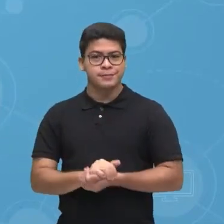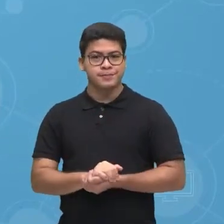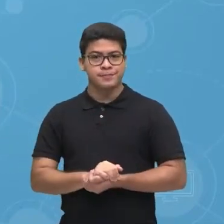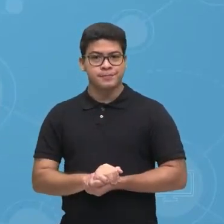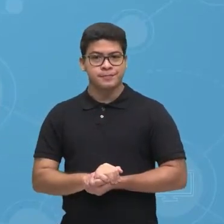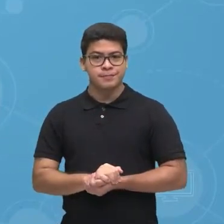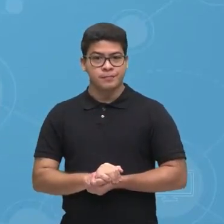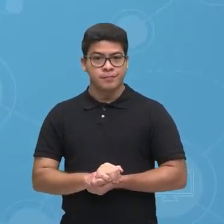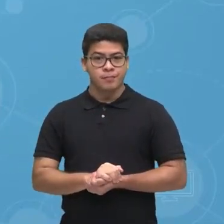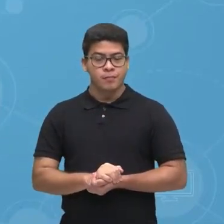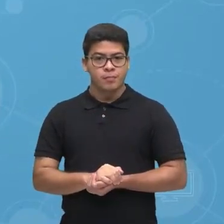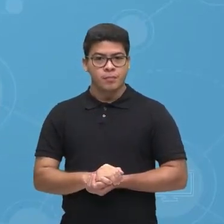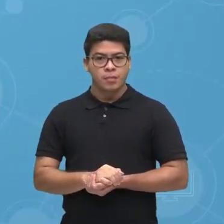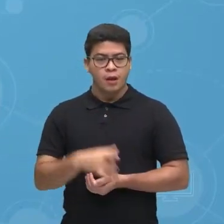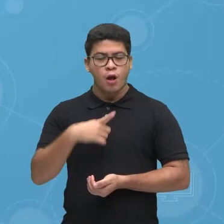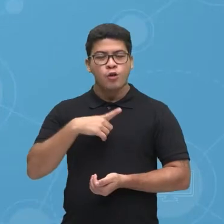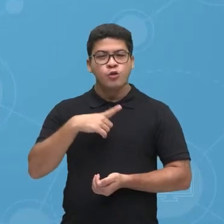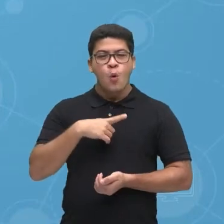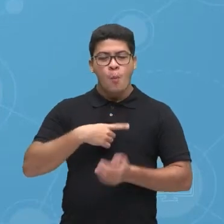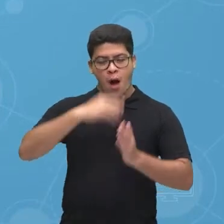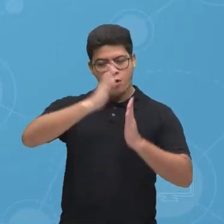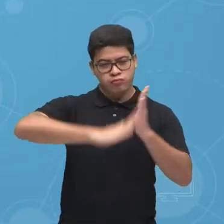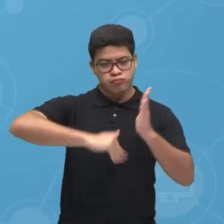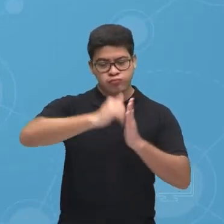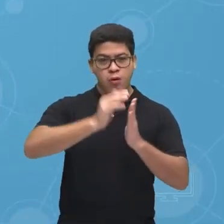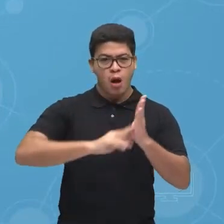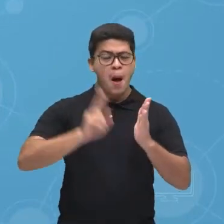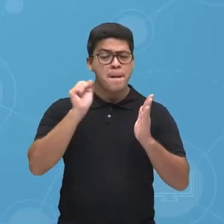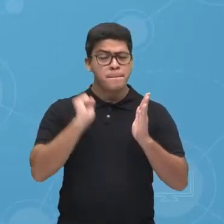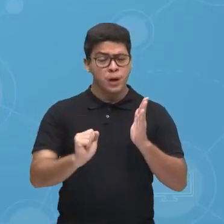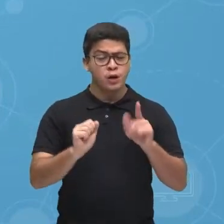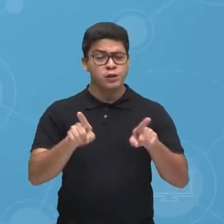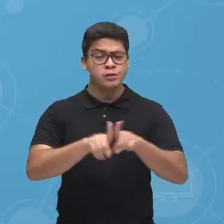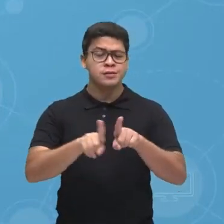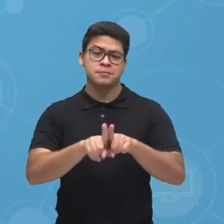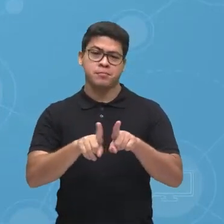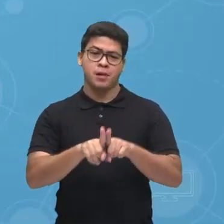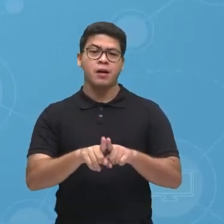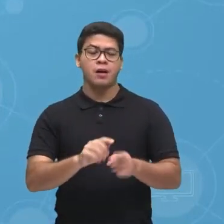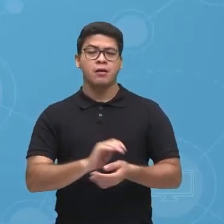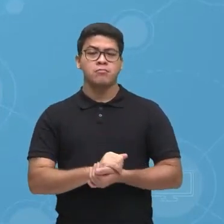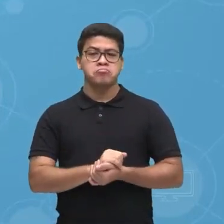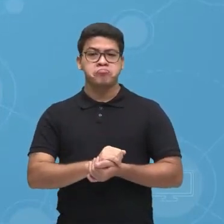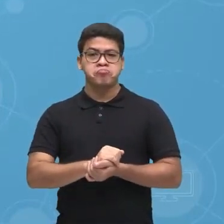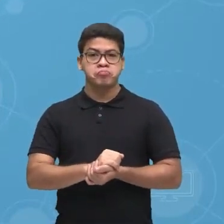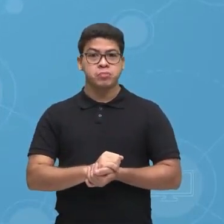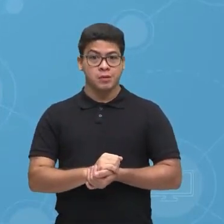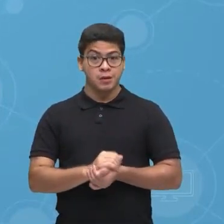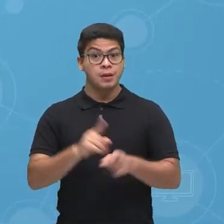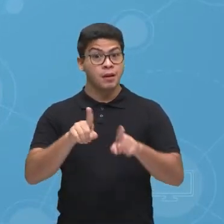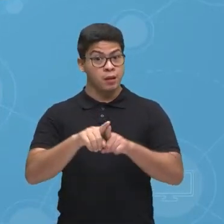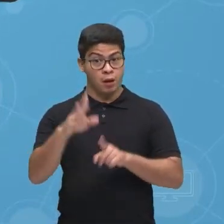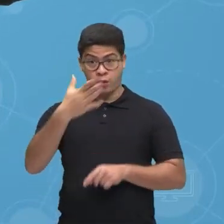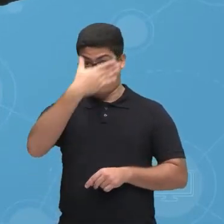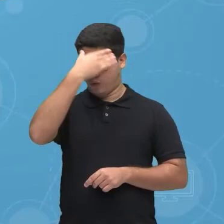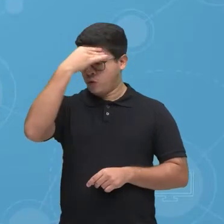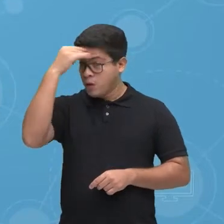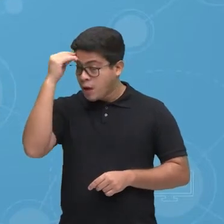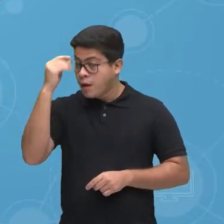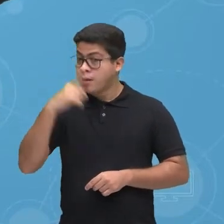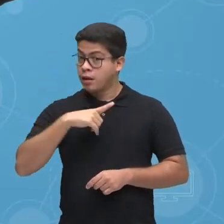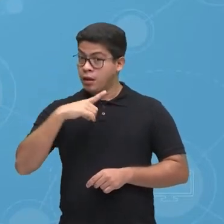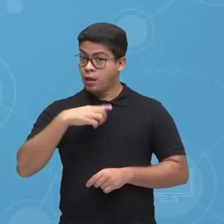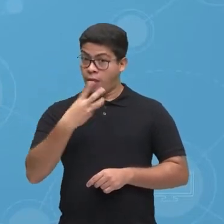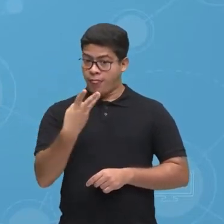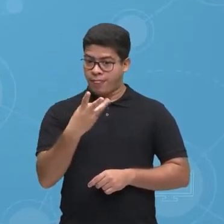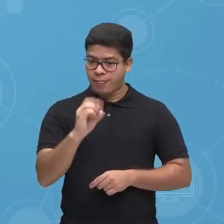né? No caso aqui eu tinha uma tinta, eu pintei, ok? E aí dá para fazer os dois. Não esquece que tem um tamanho aqui, é 30 centímetros do